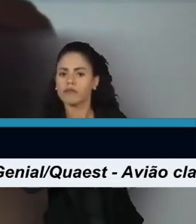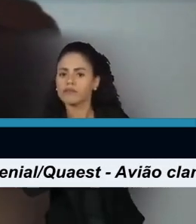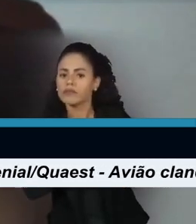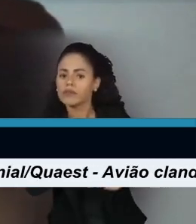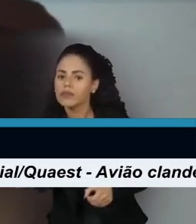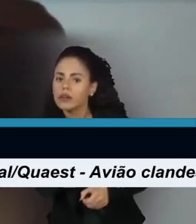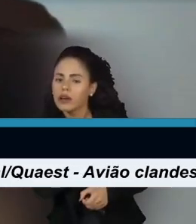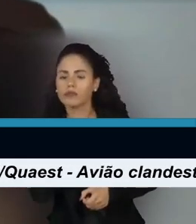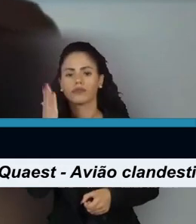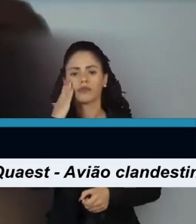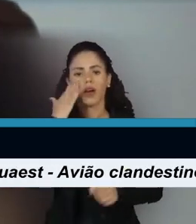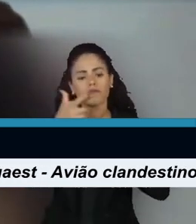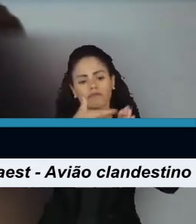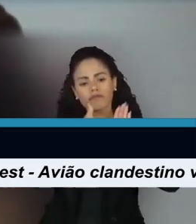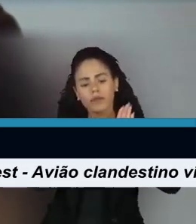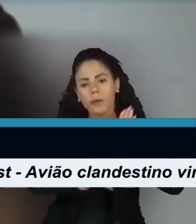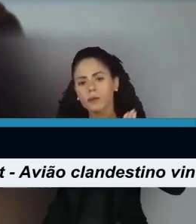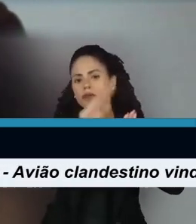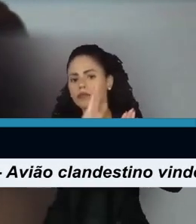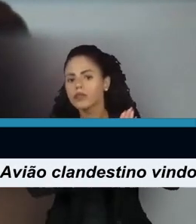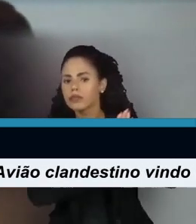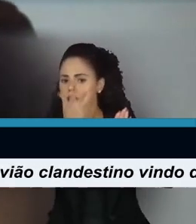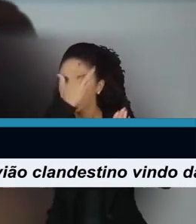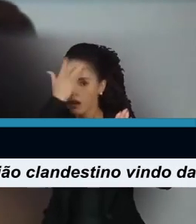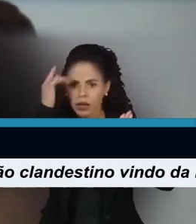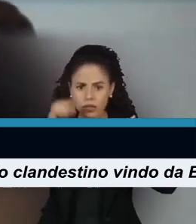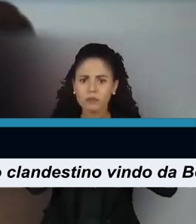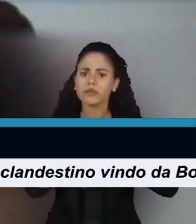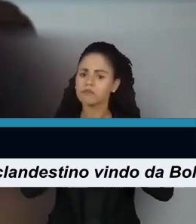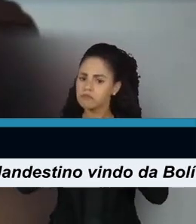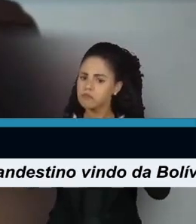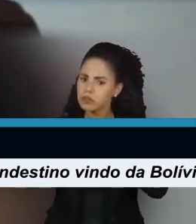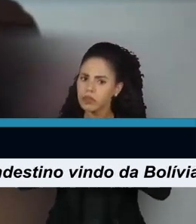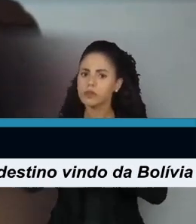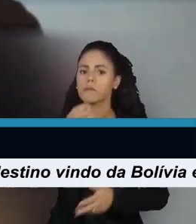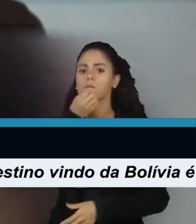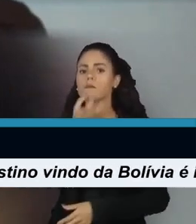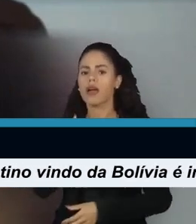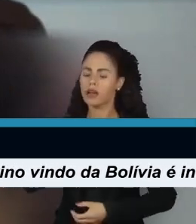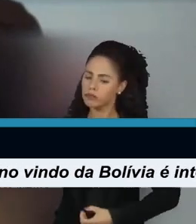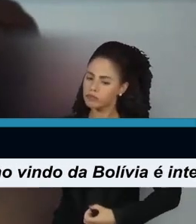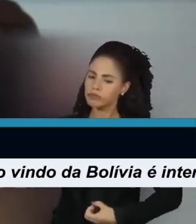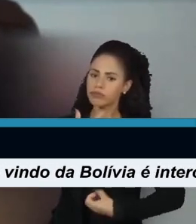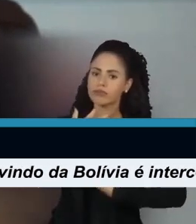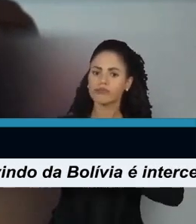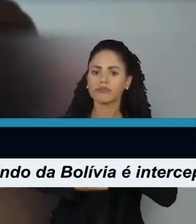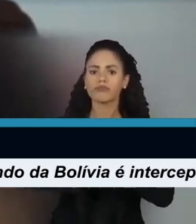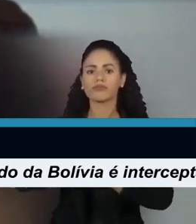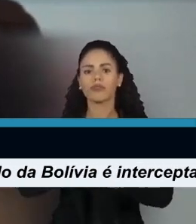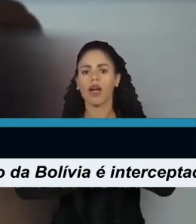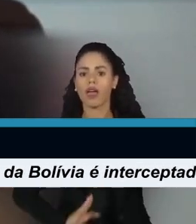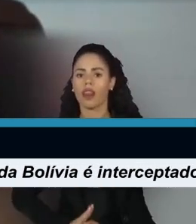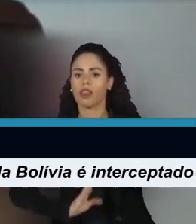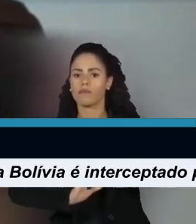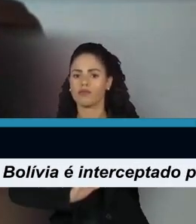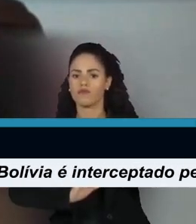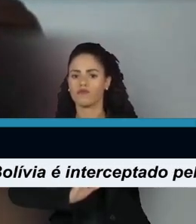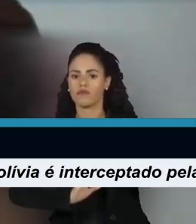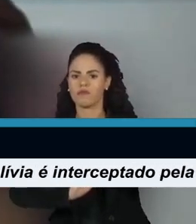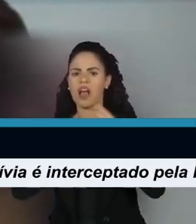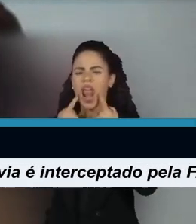a população brasileira, as pessoas de bem, sabem que liberdade de expressão não é liberdade de